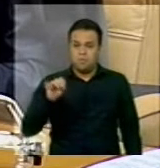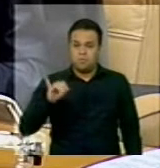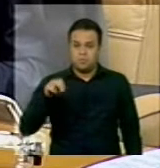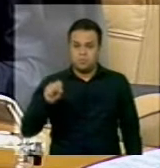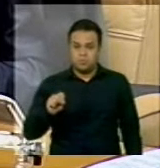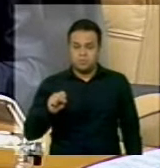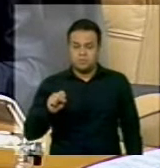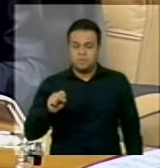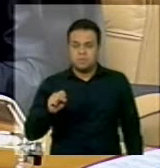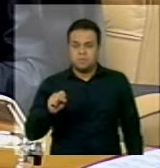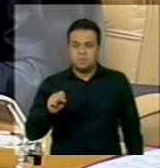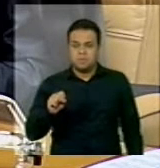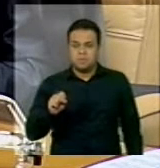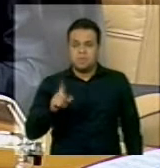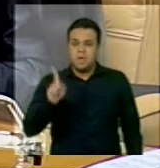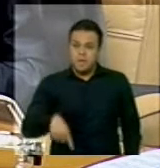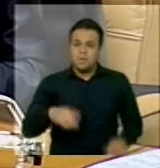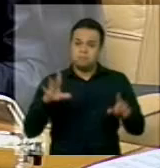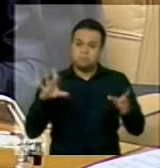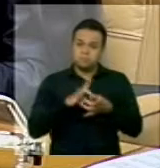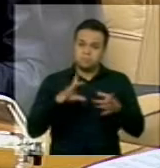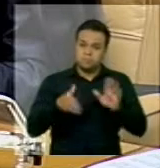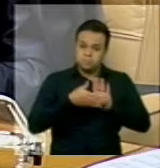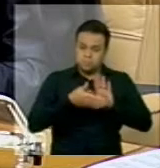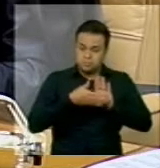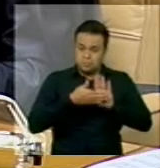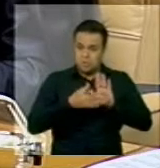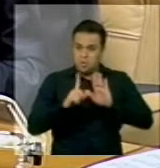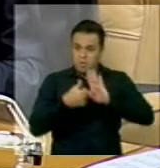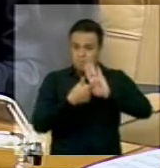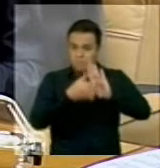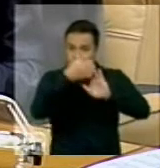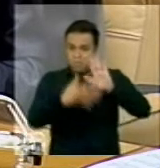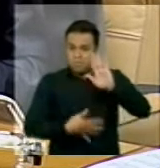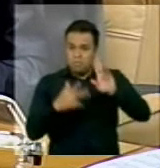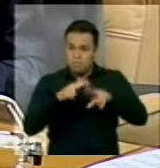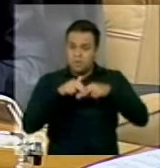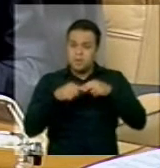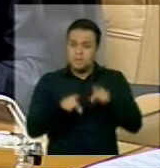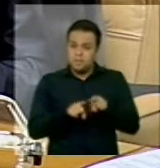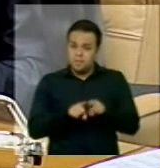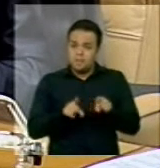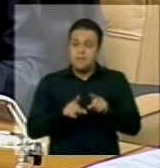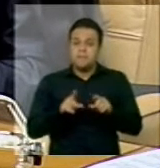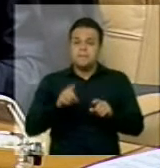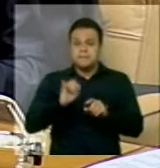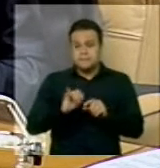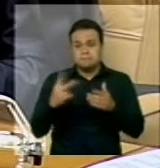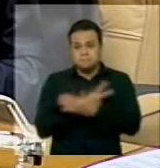da medida decorreria da plausibilidade das razões apresentadas, bem como o perigo da